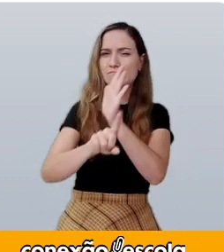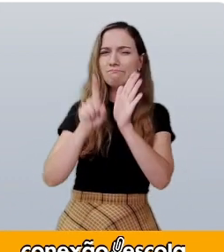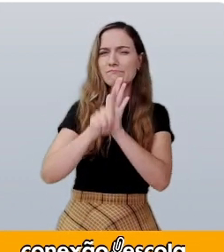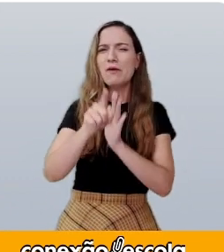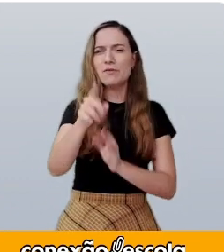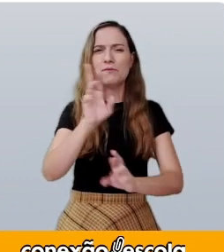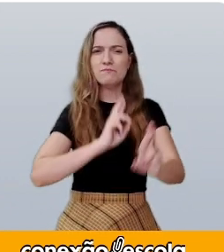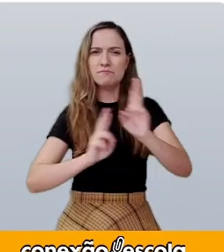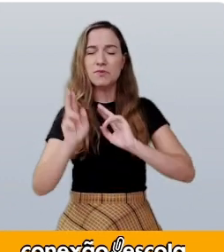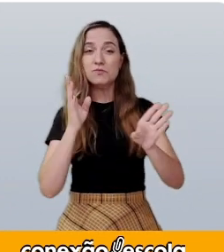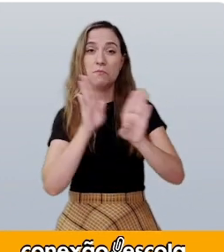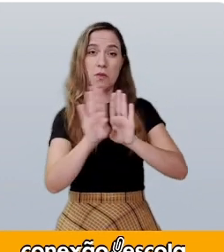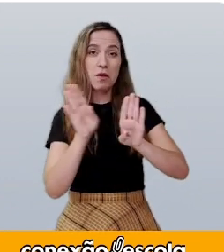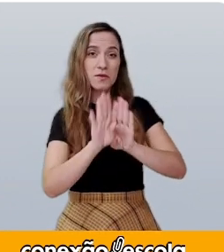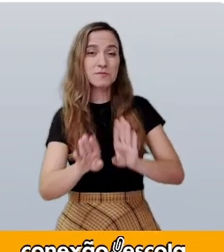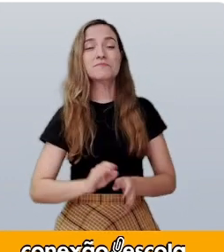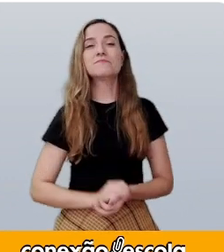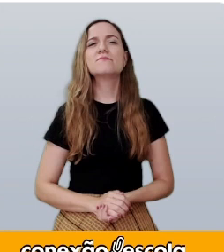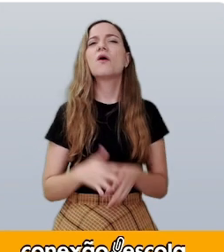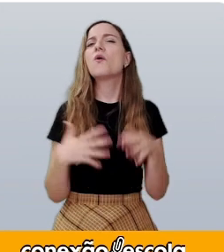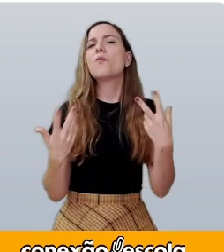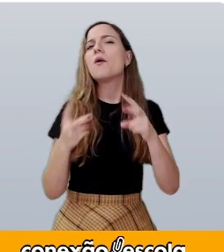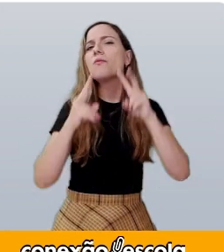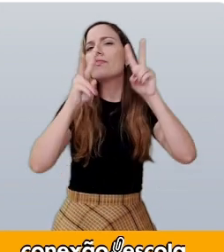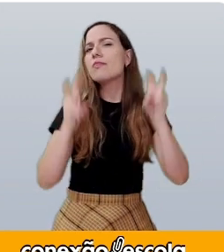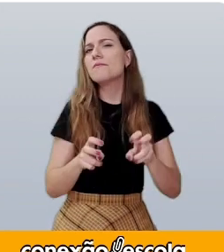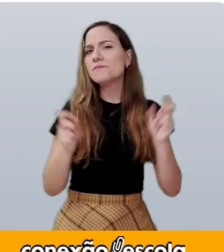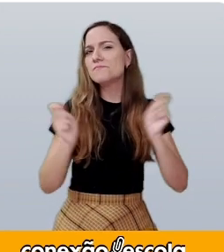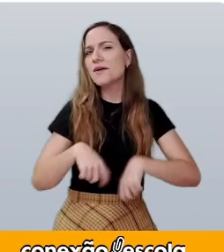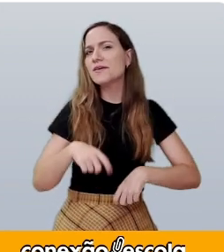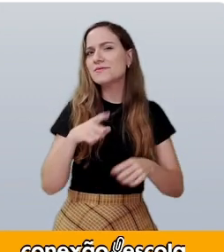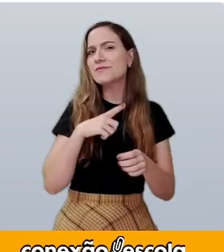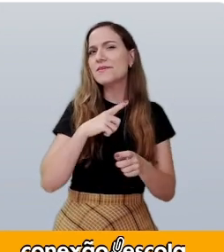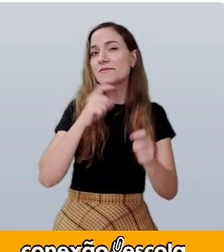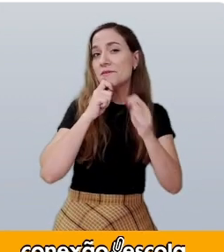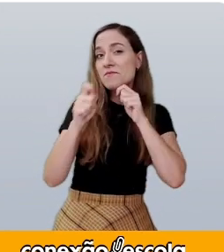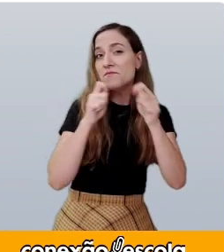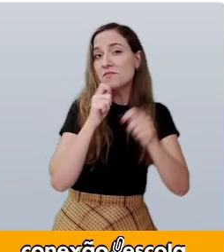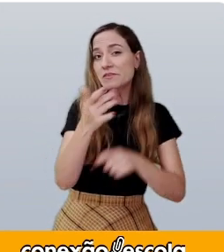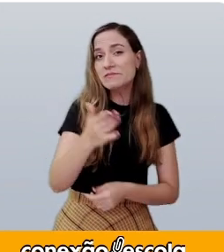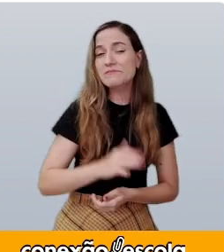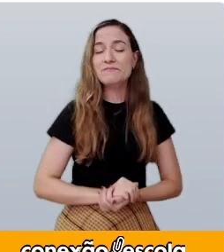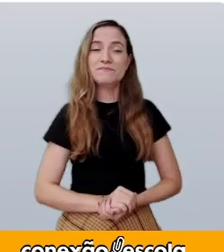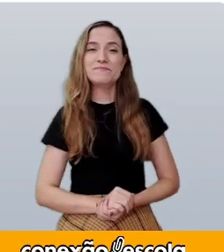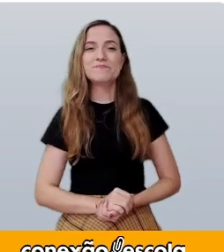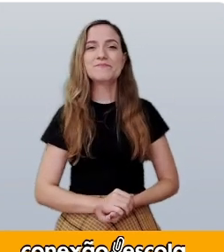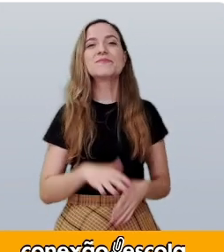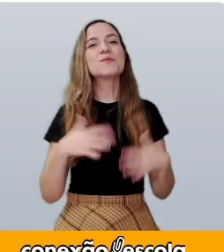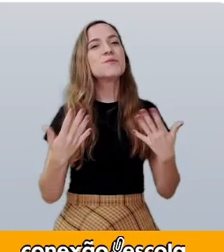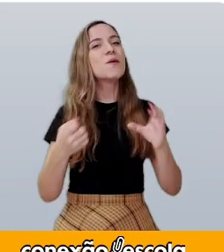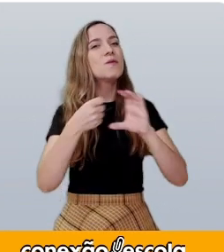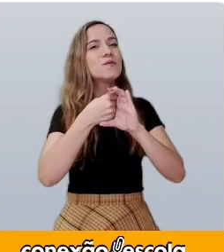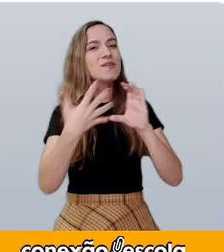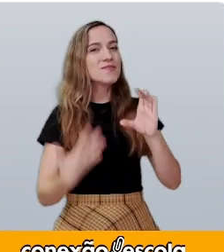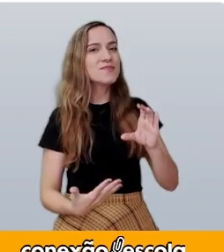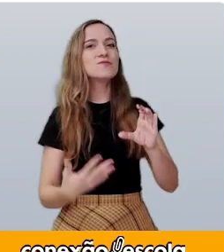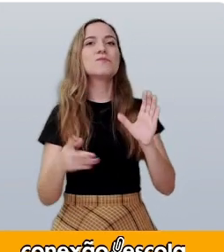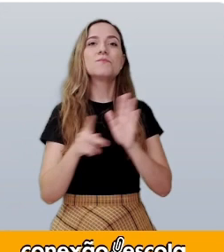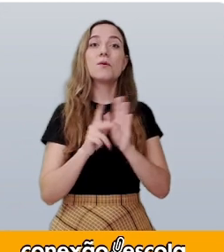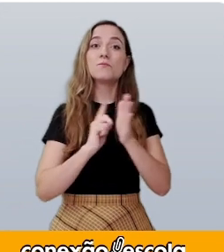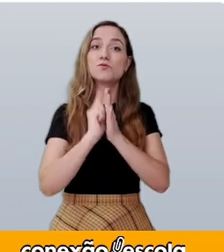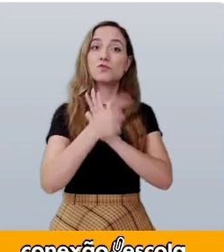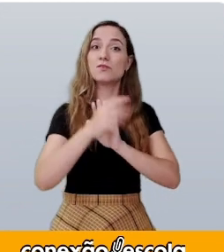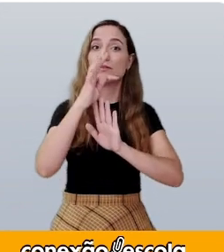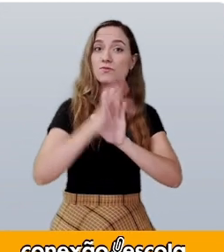blog? Que assunto você gostaria de falar? Quais são as características do